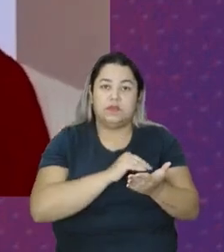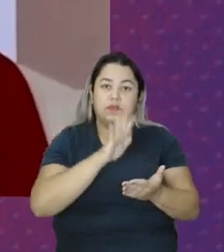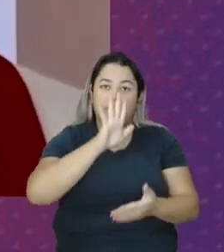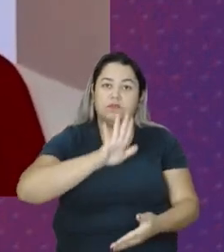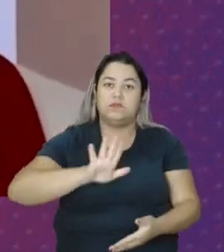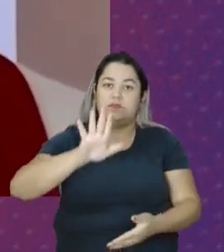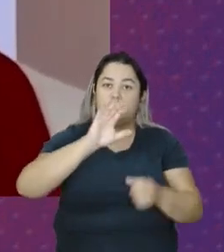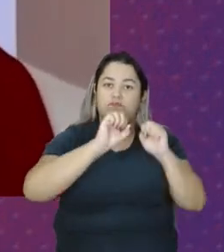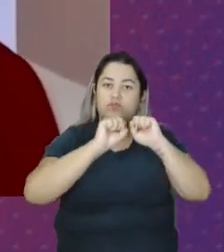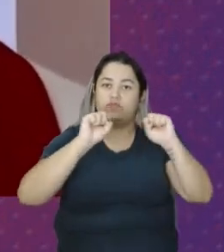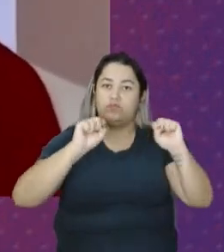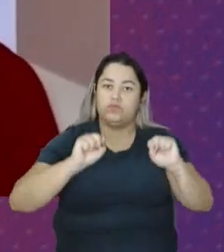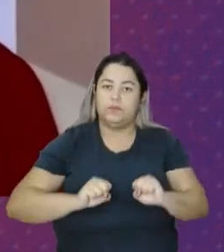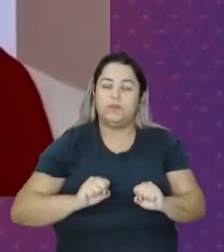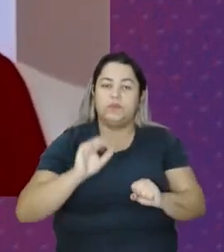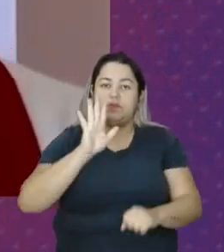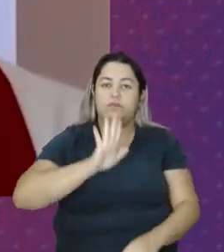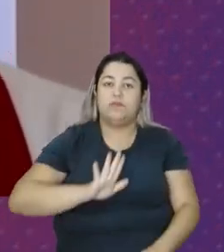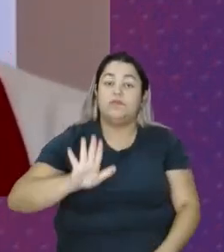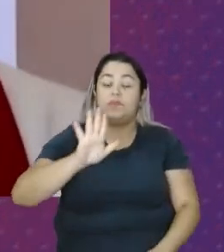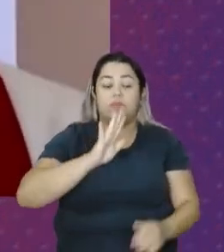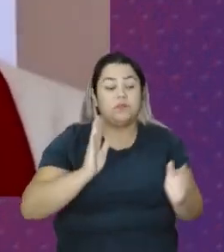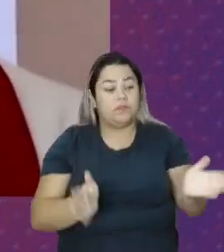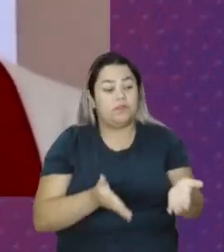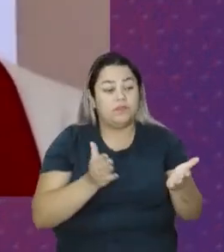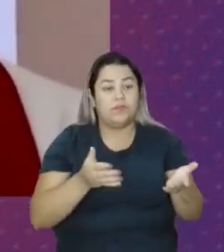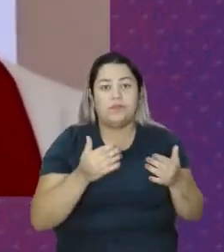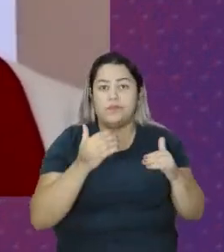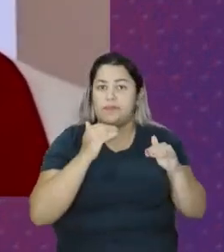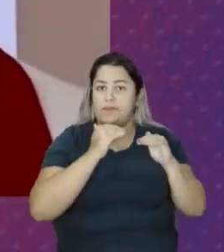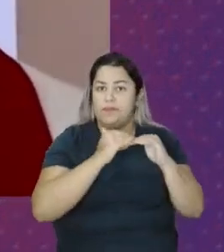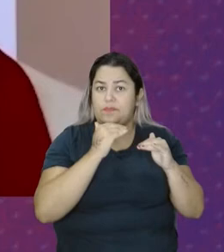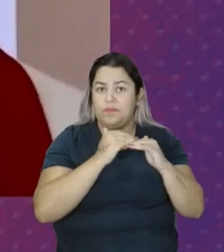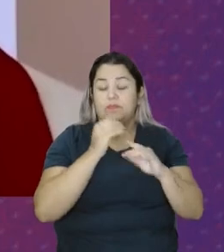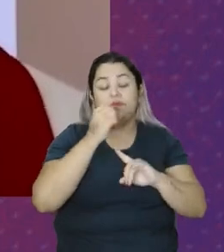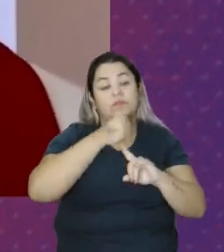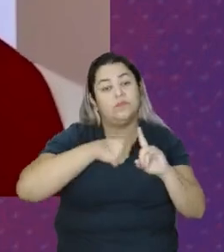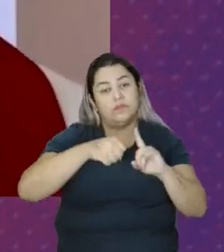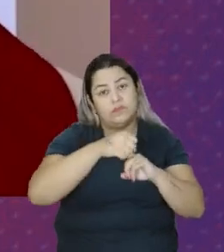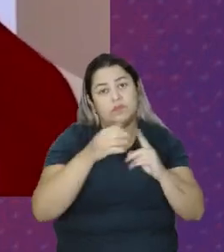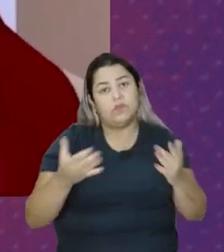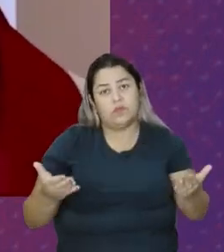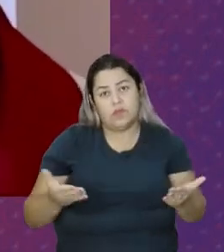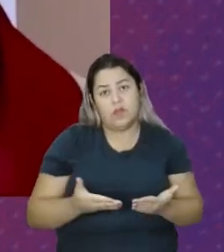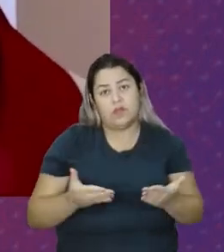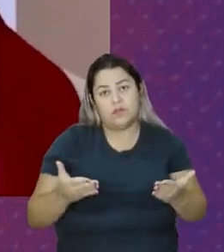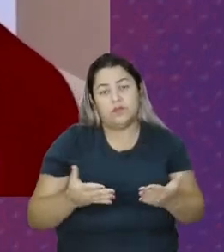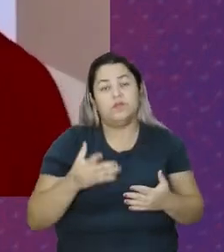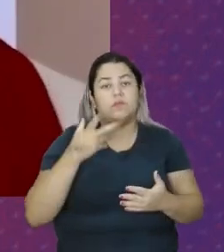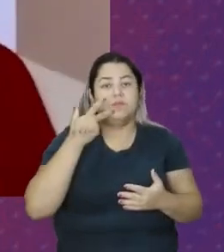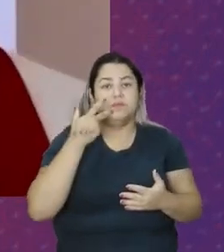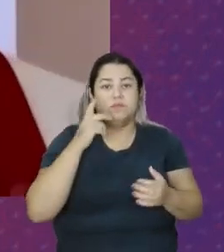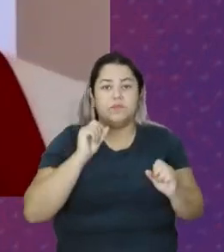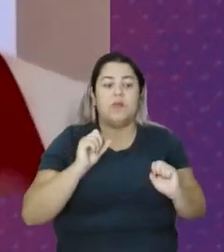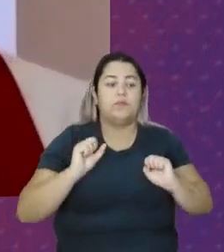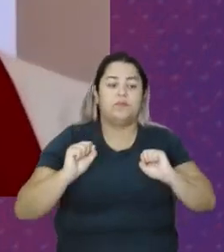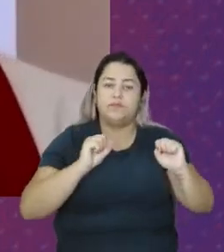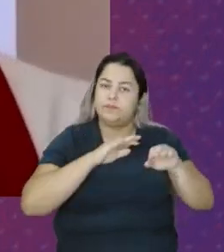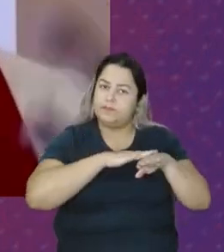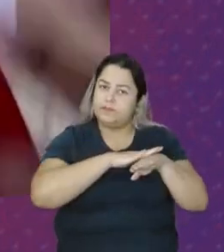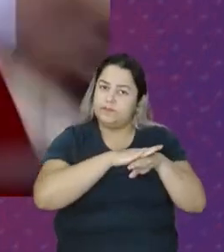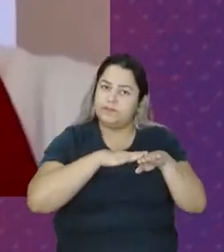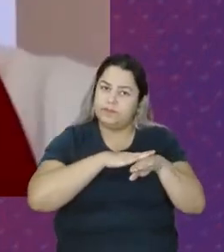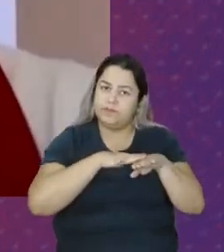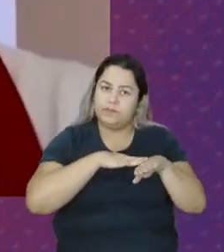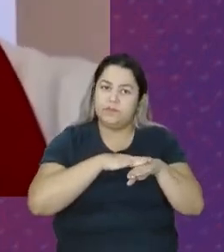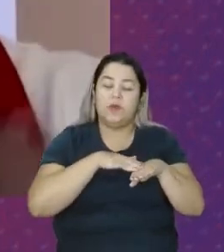nacional do Sistema Nacional da Promoção da Igualdade Racial. Estou aqui hoje para a gente poder conversar,